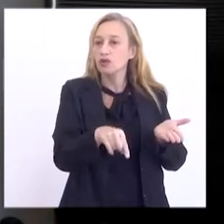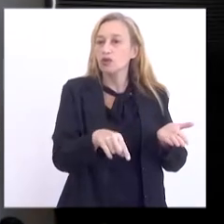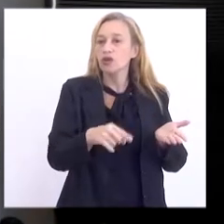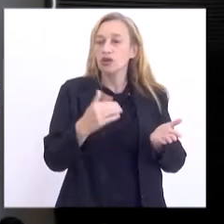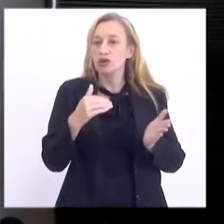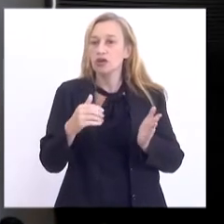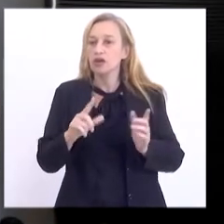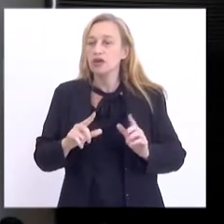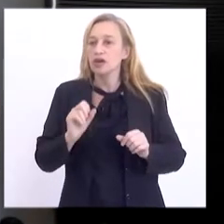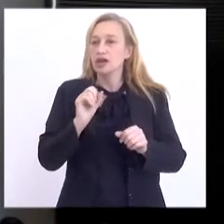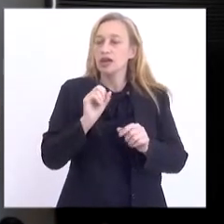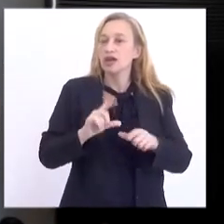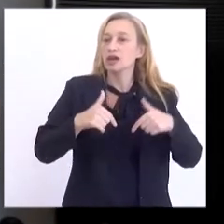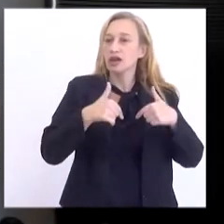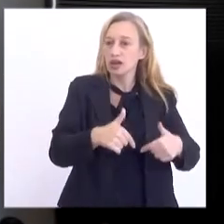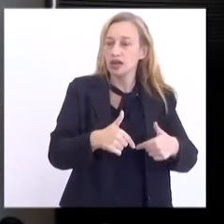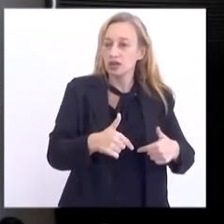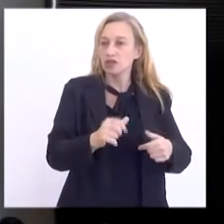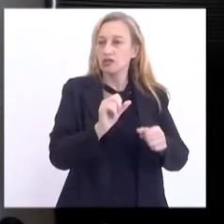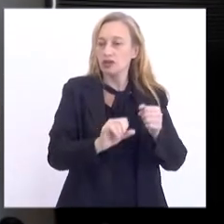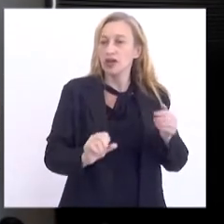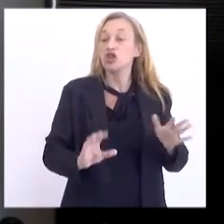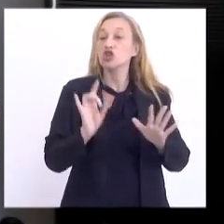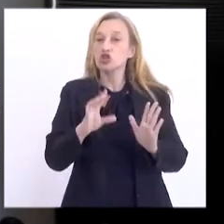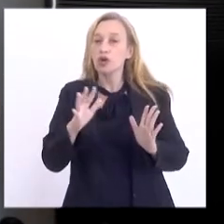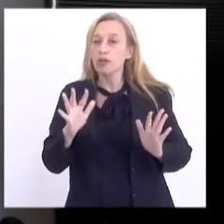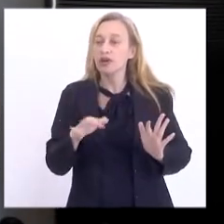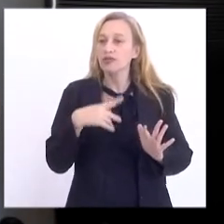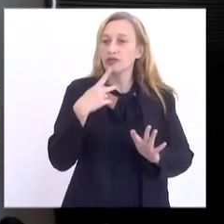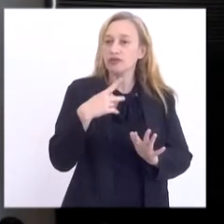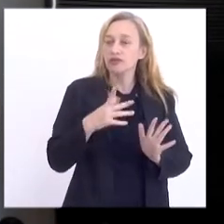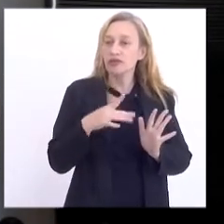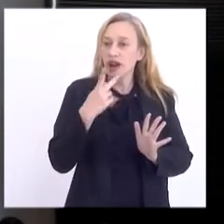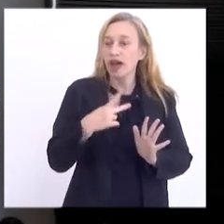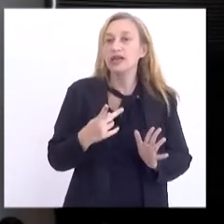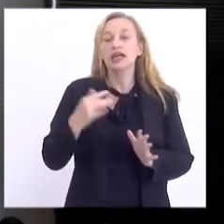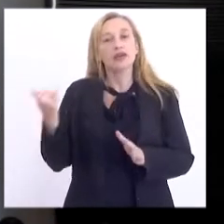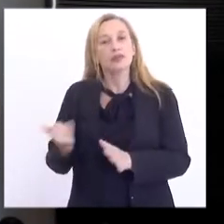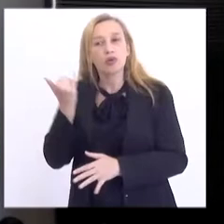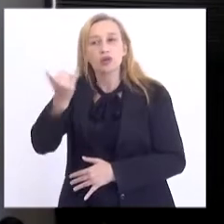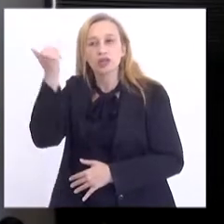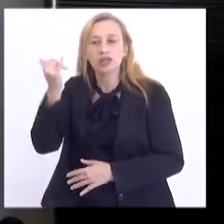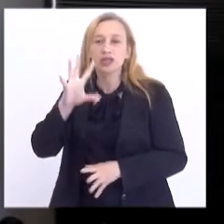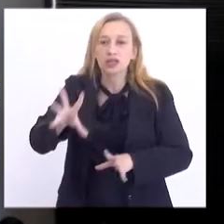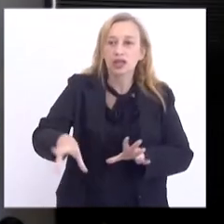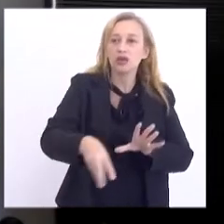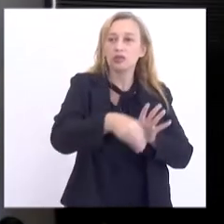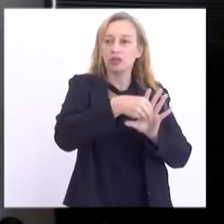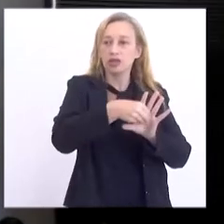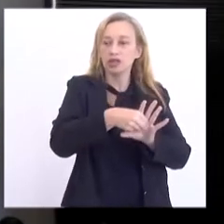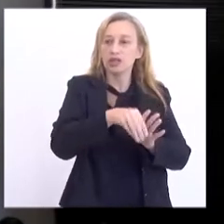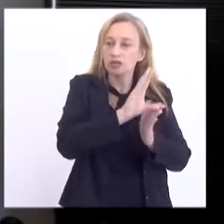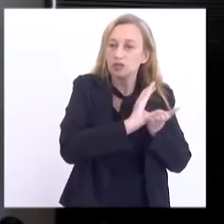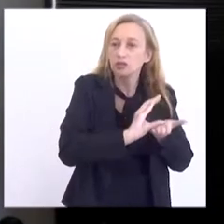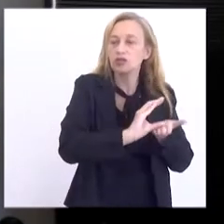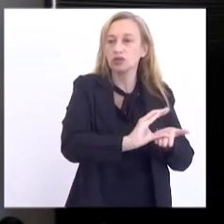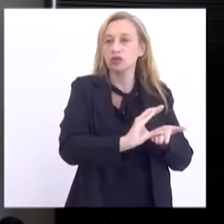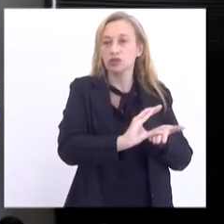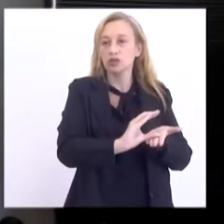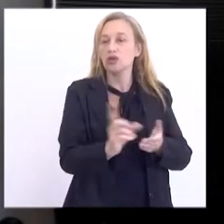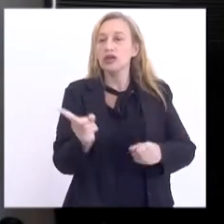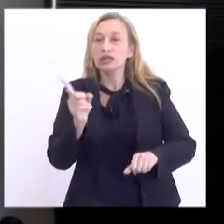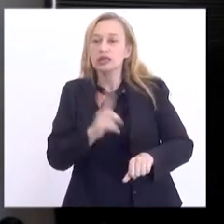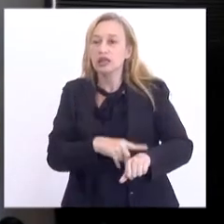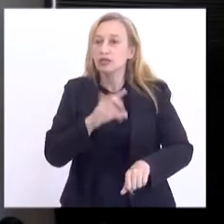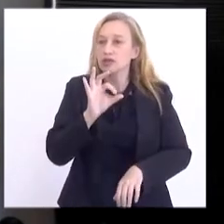executado Então é só para complementar a importância da implementação desses recursos em